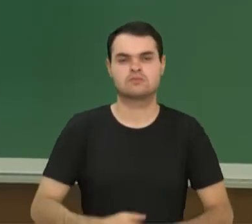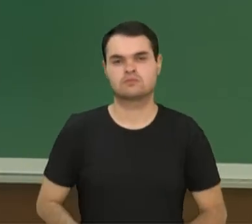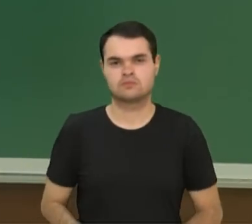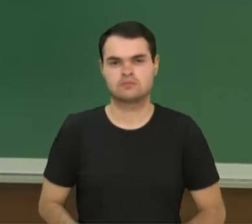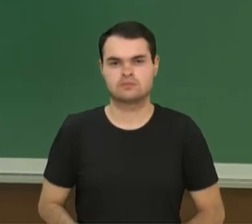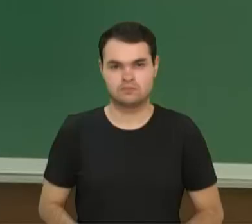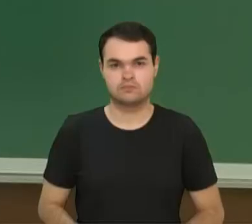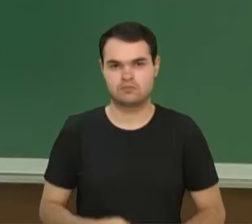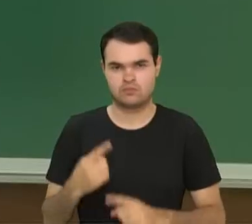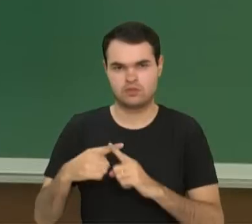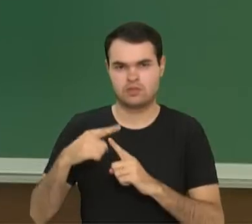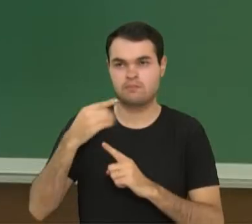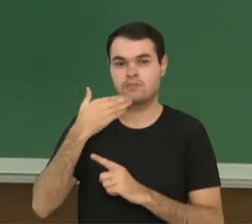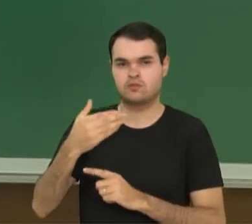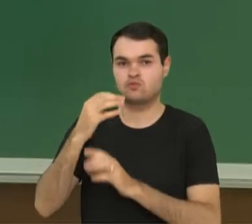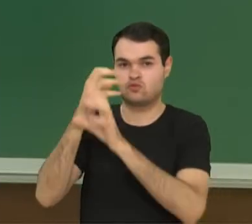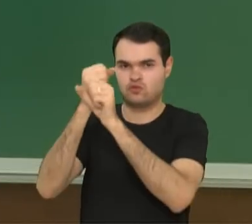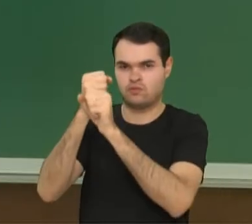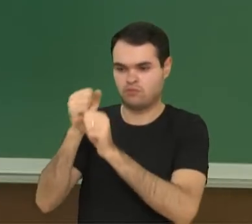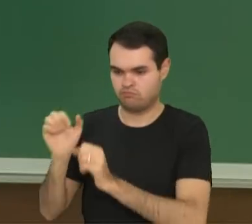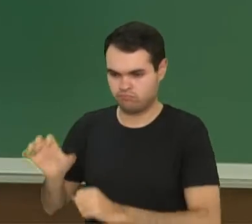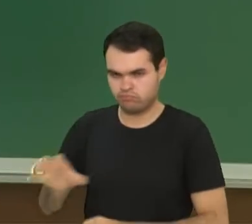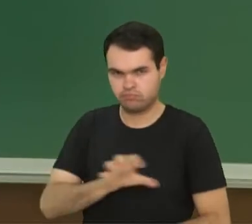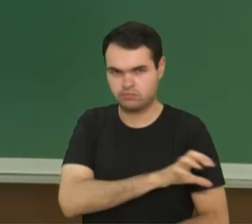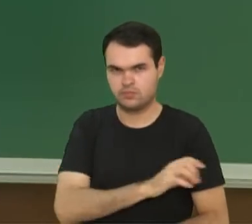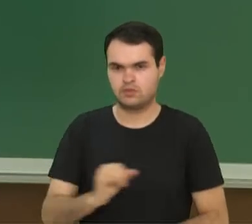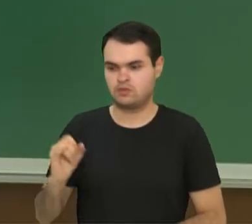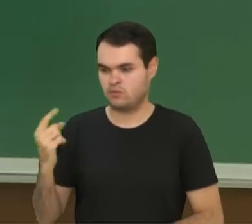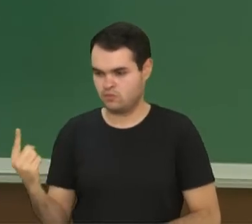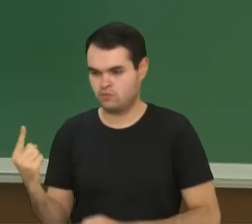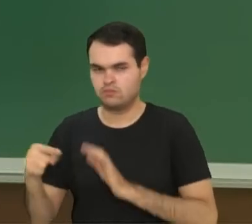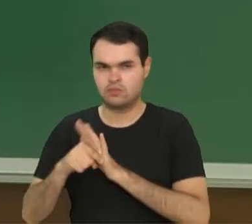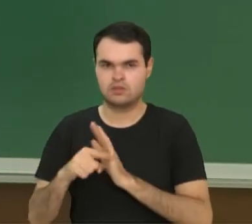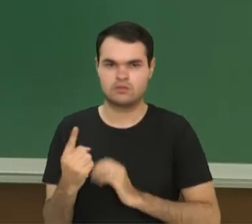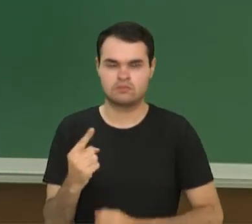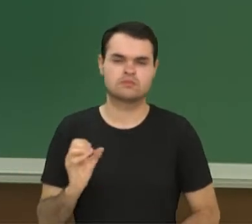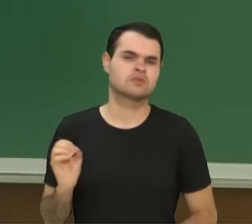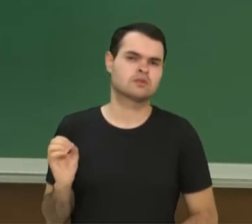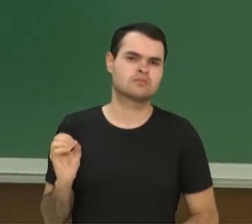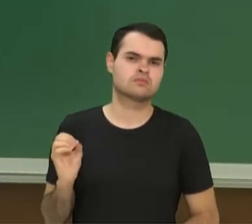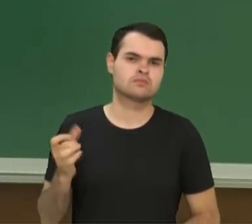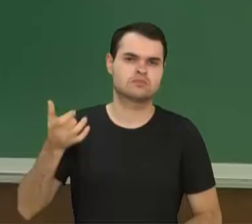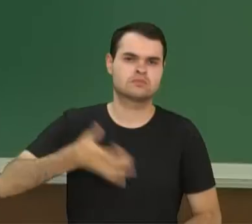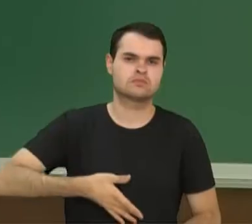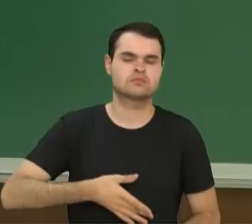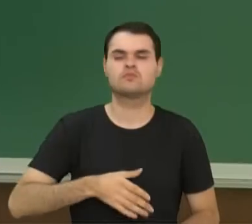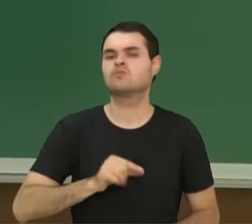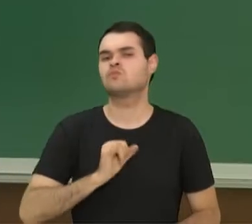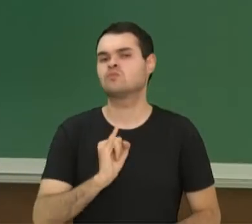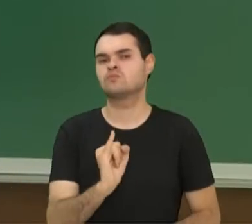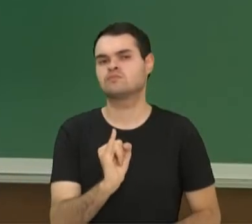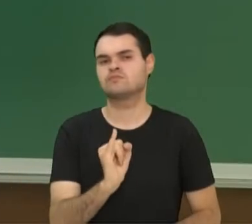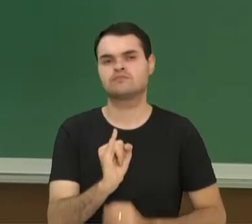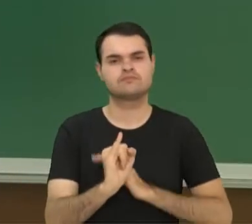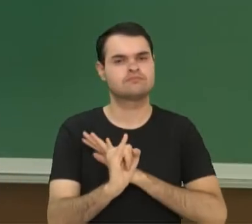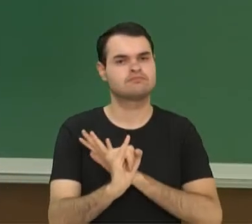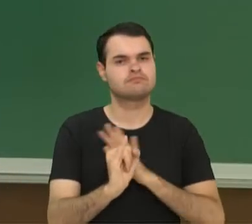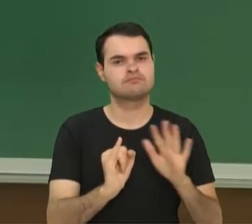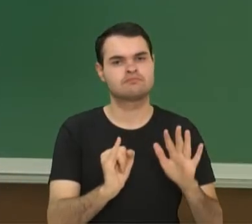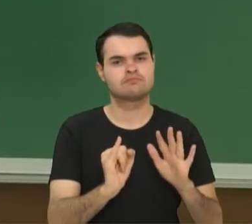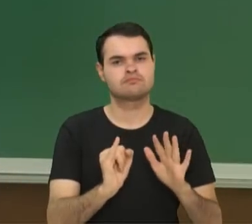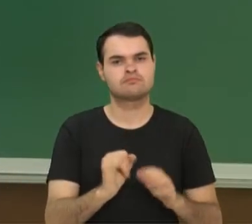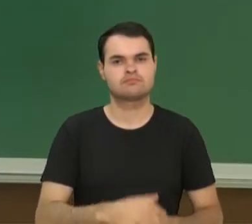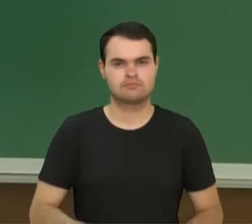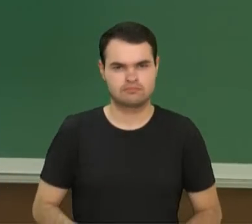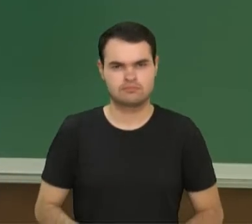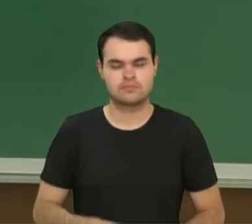porque uma soma de fatores aqui, 1 menos 1 dá 0, vai sobrar apenas o i. Então,